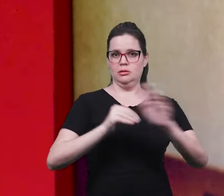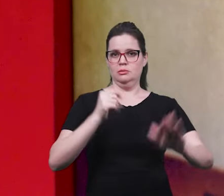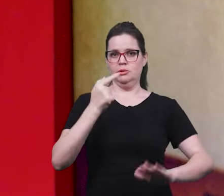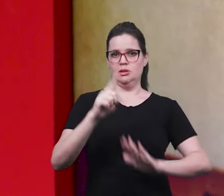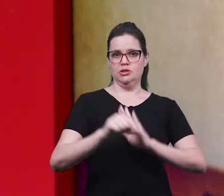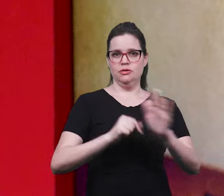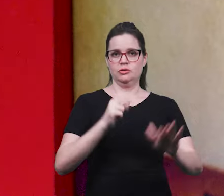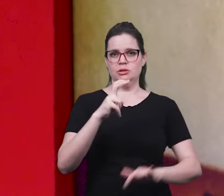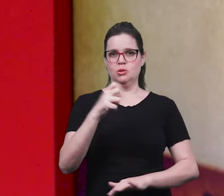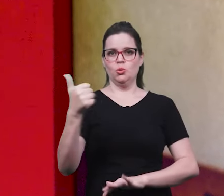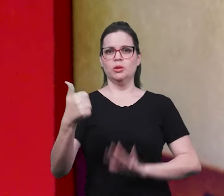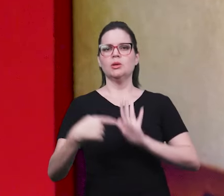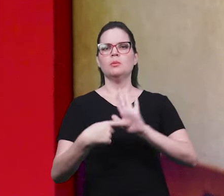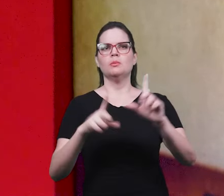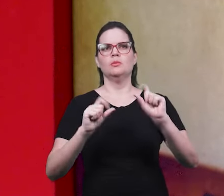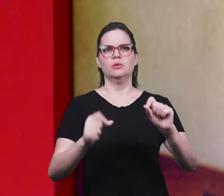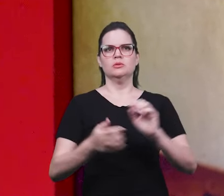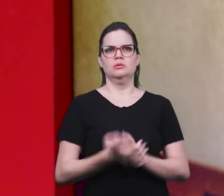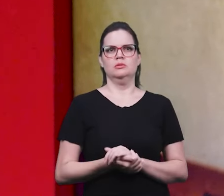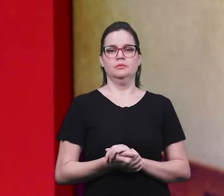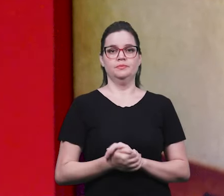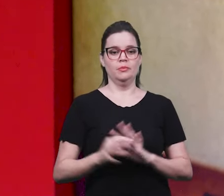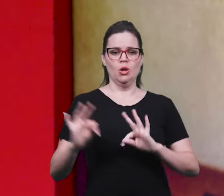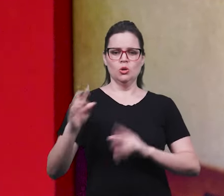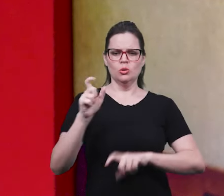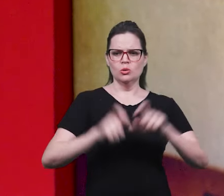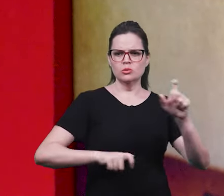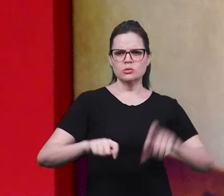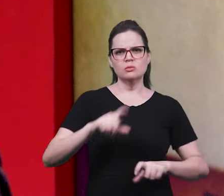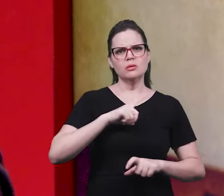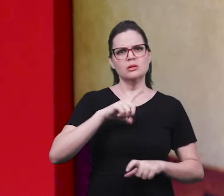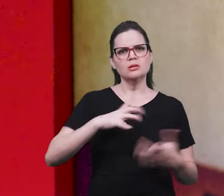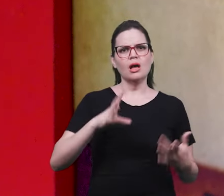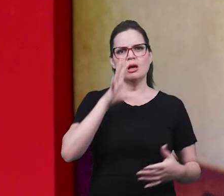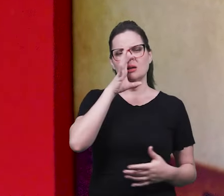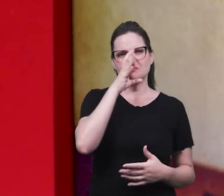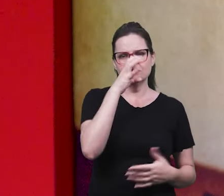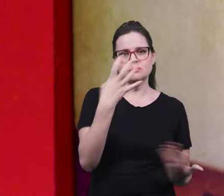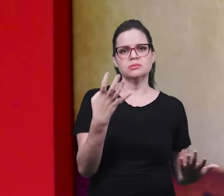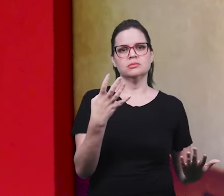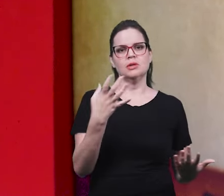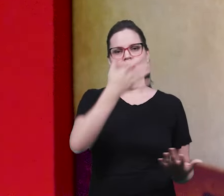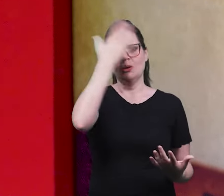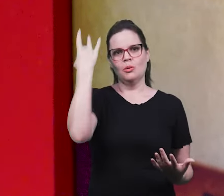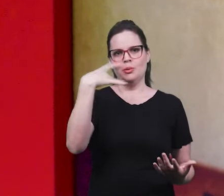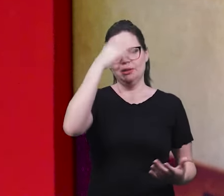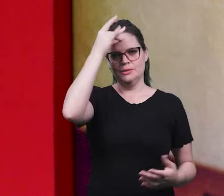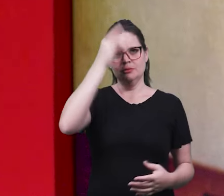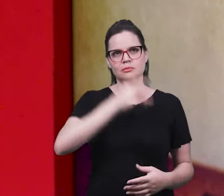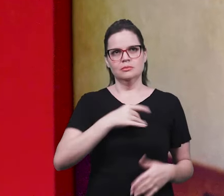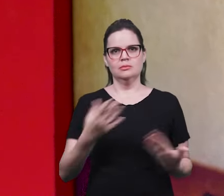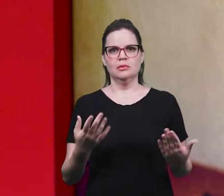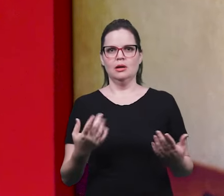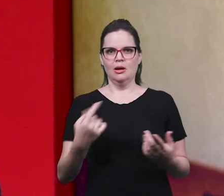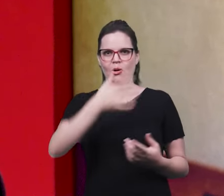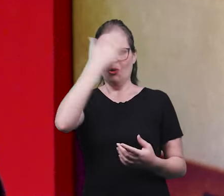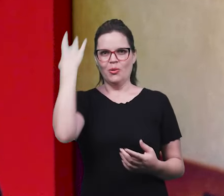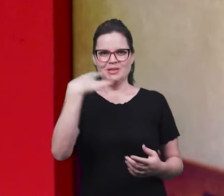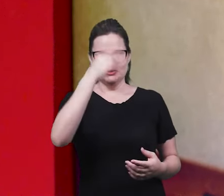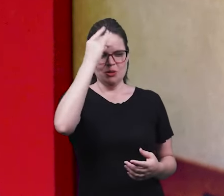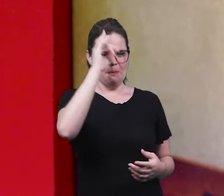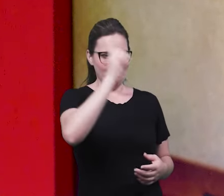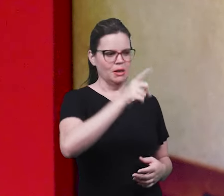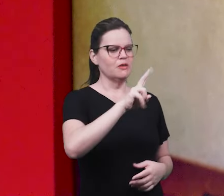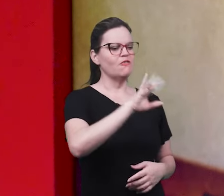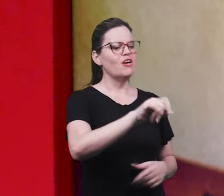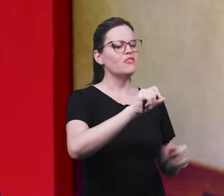Atos 7:51, diz assim: o homem de dura cerviz que resistiu ao Espírito Santo. Evidentemente, o Espírito Santo podia falar assim: vai ser feito desse jeito e acabou, mas não, o